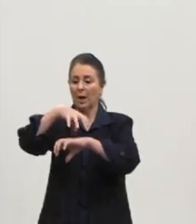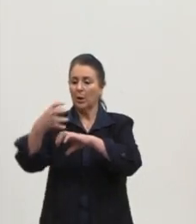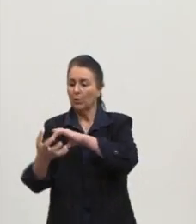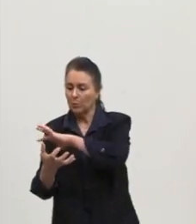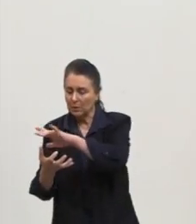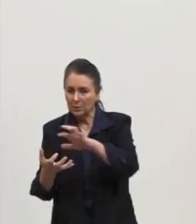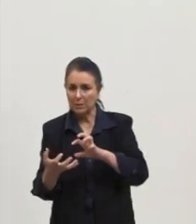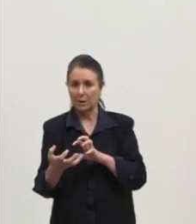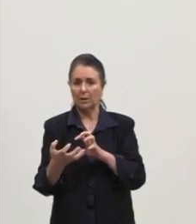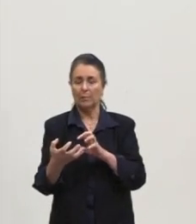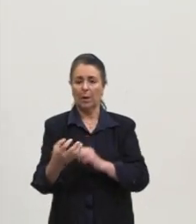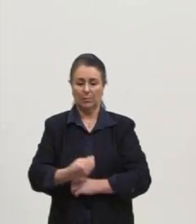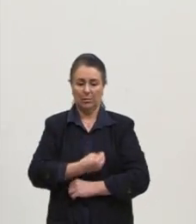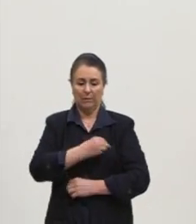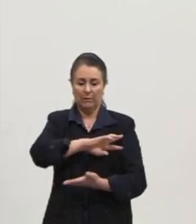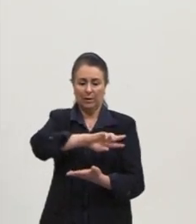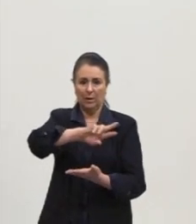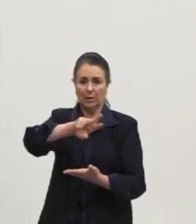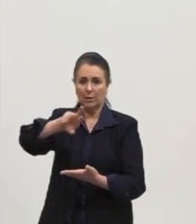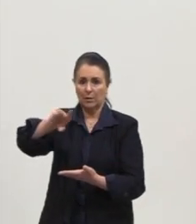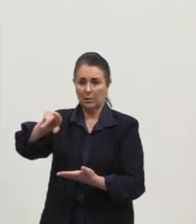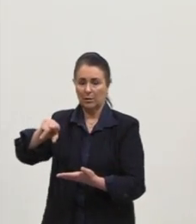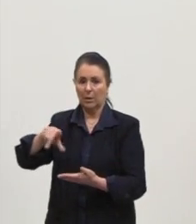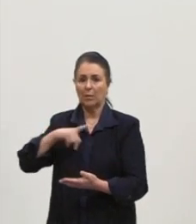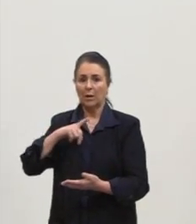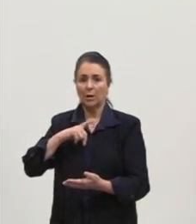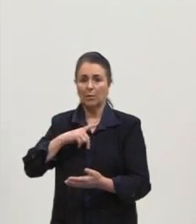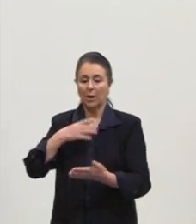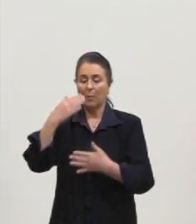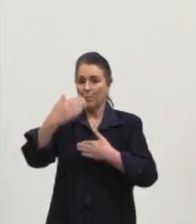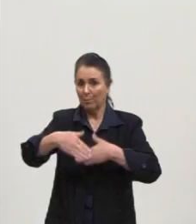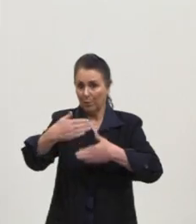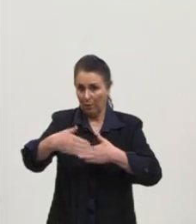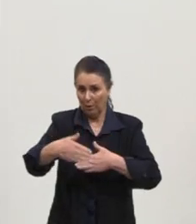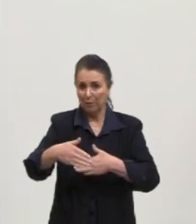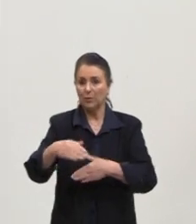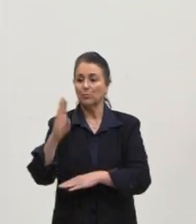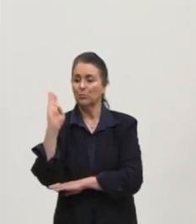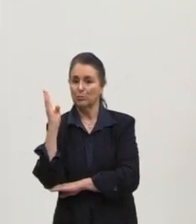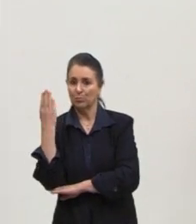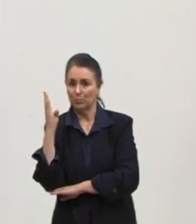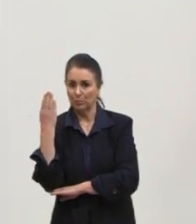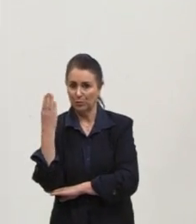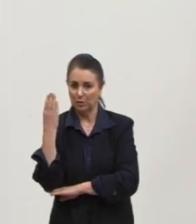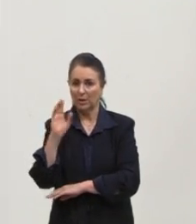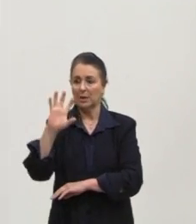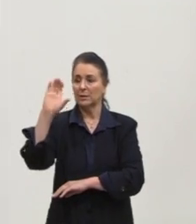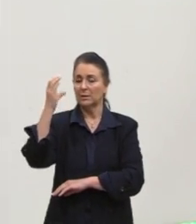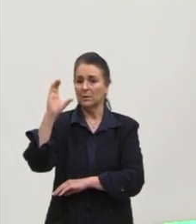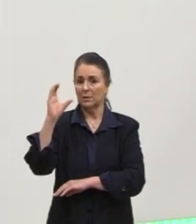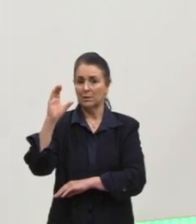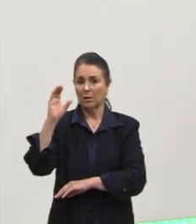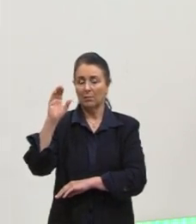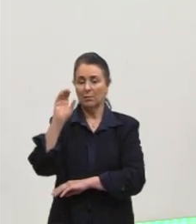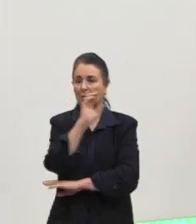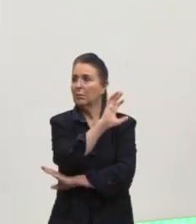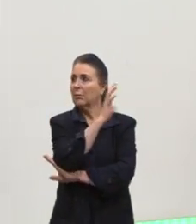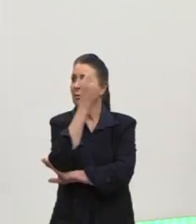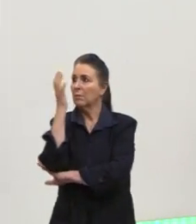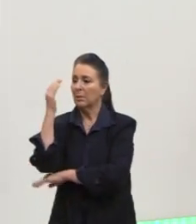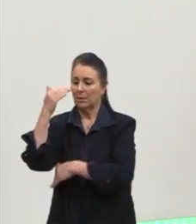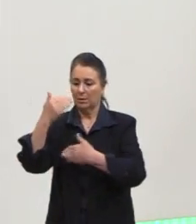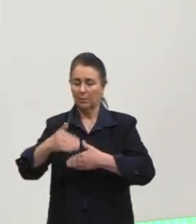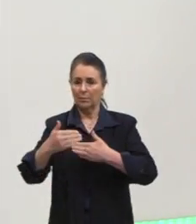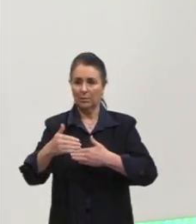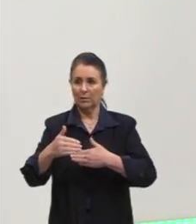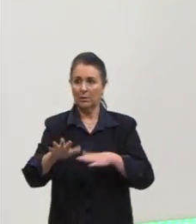já é um tema que cai muito na Biologia na área né da biologia na ciência natureza na prova lá então gente